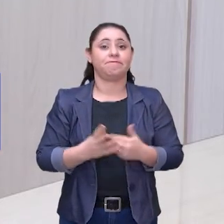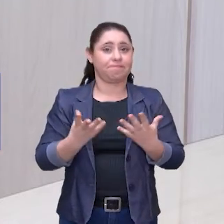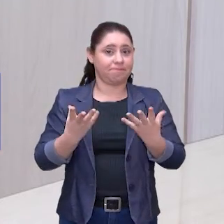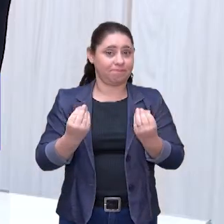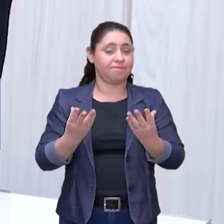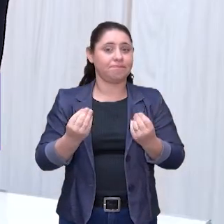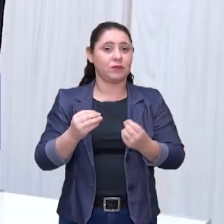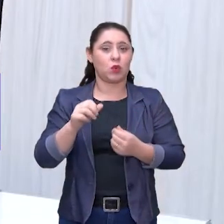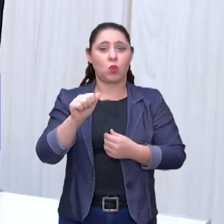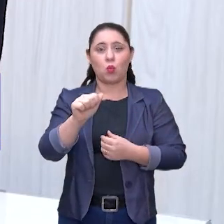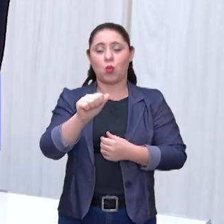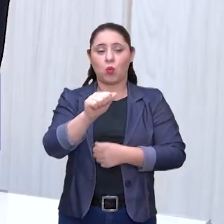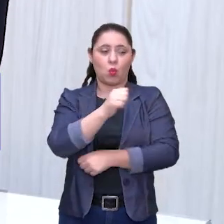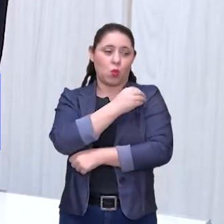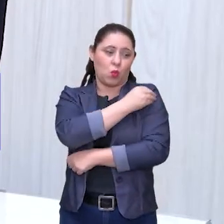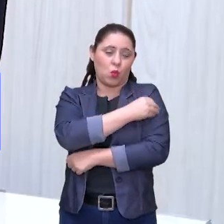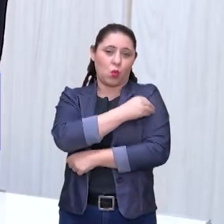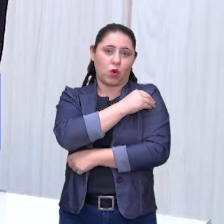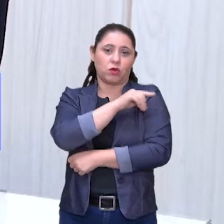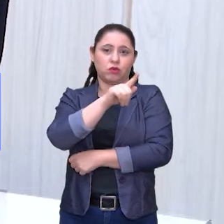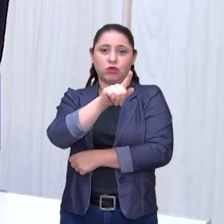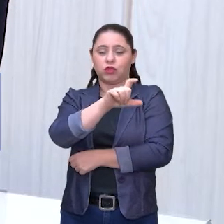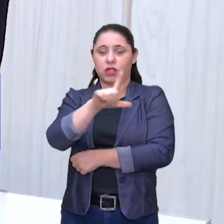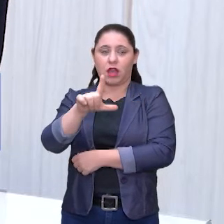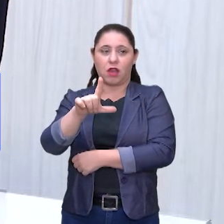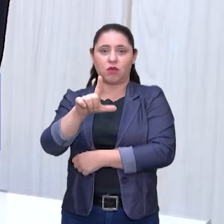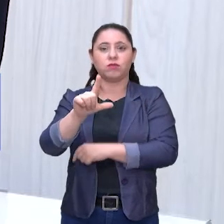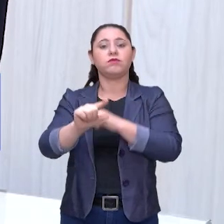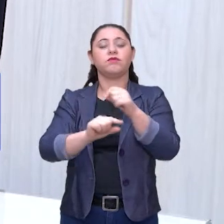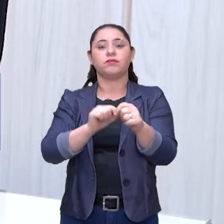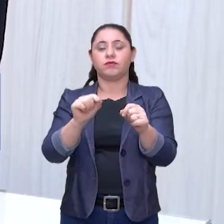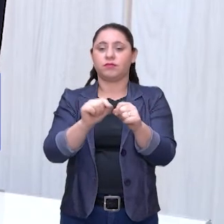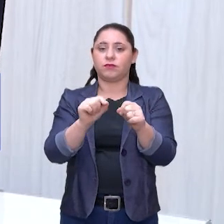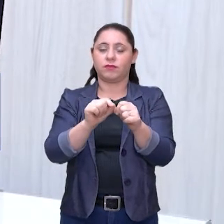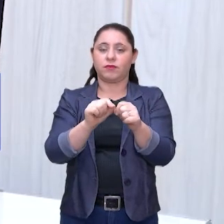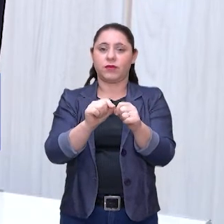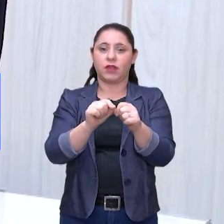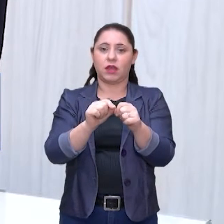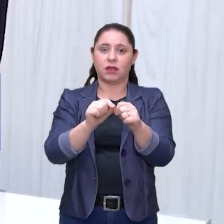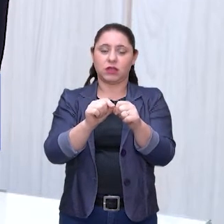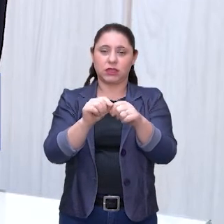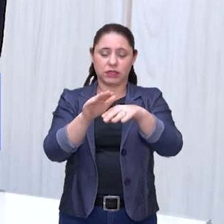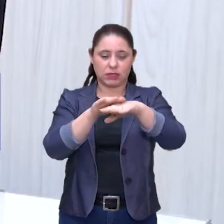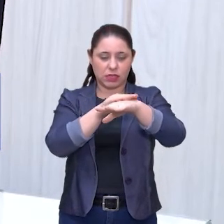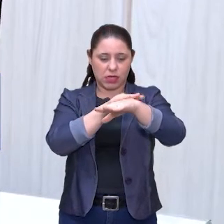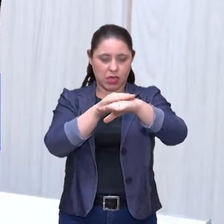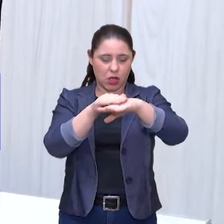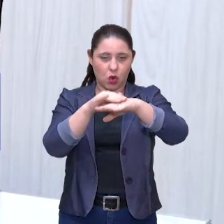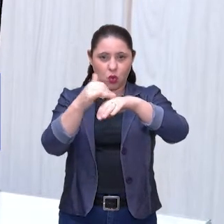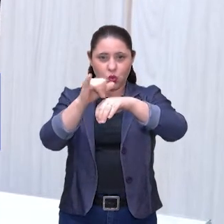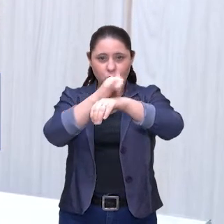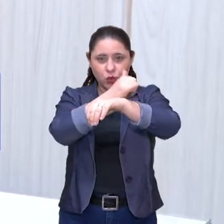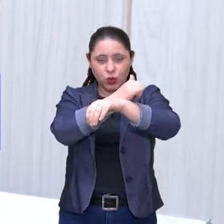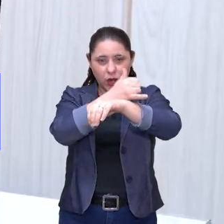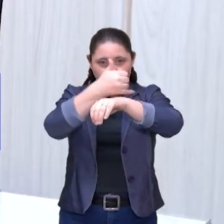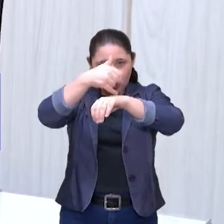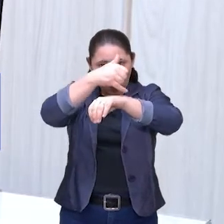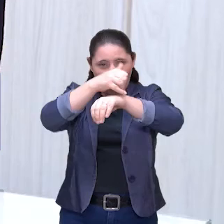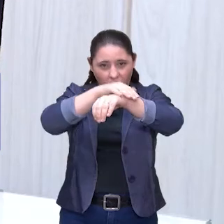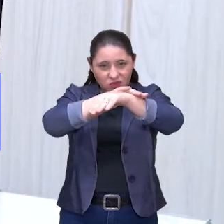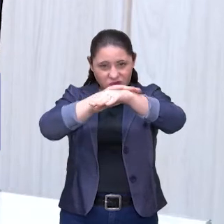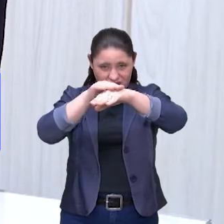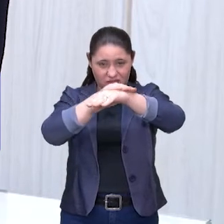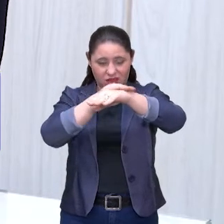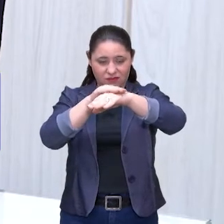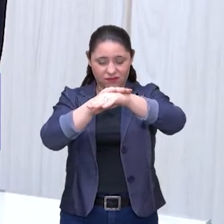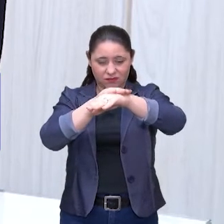pele? Muito. Na verdade, o álcool gel ele é uma substância irritante. O álcool ele tira a camada de